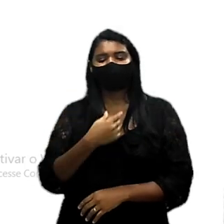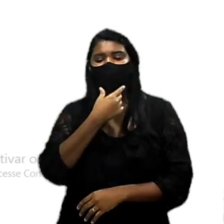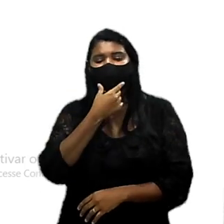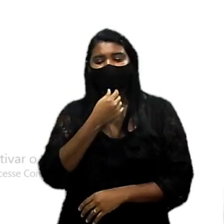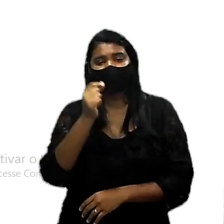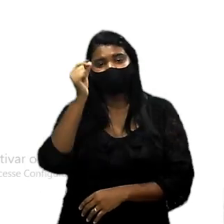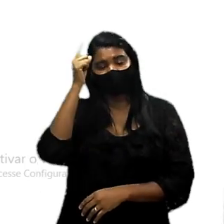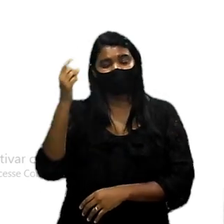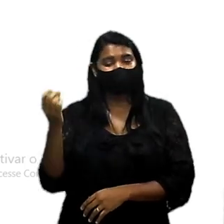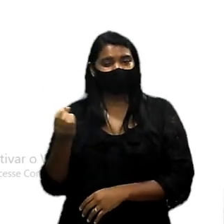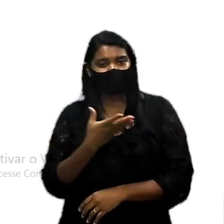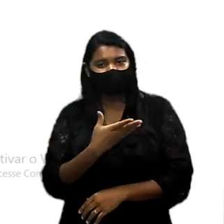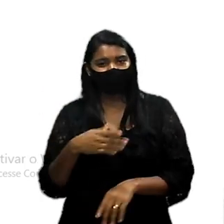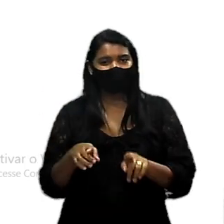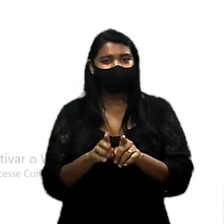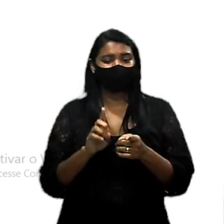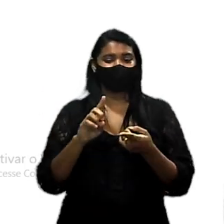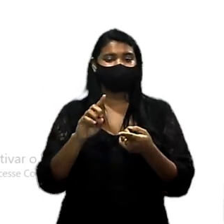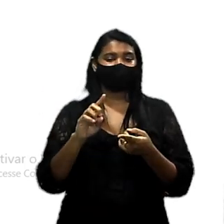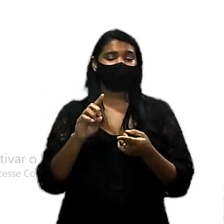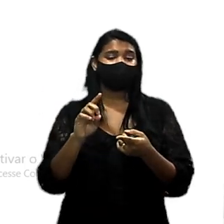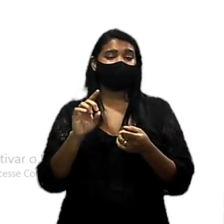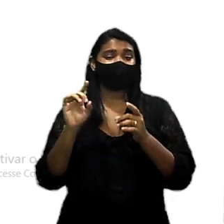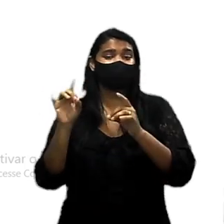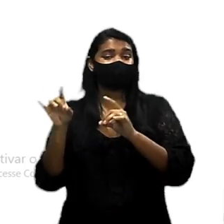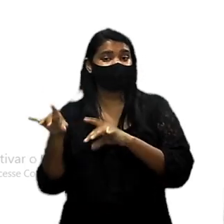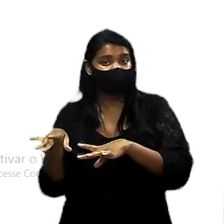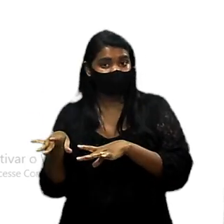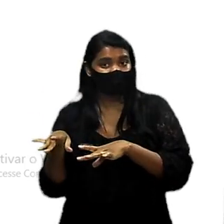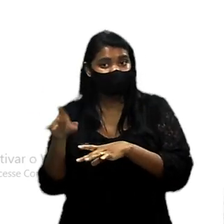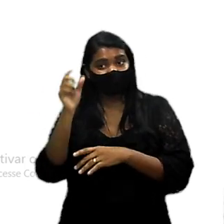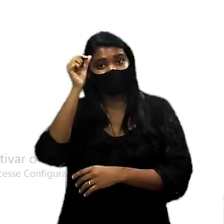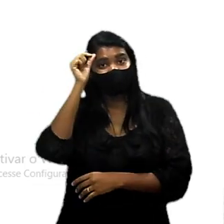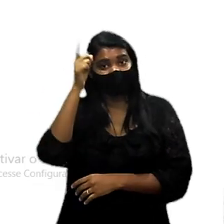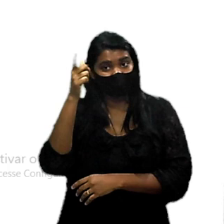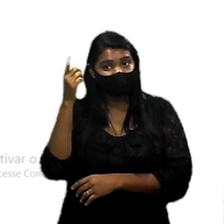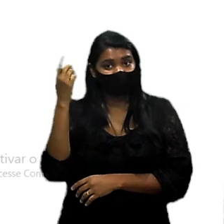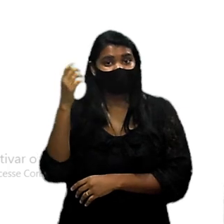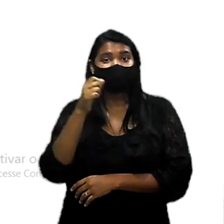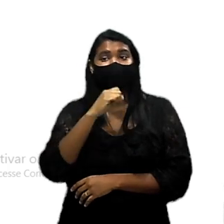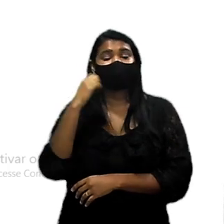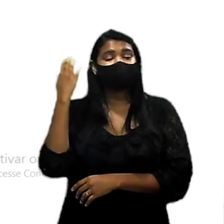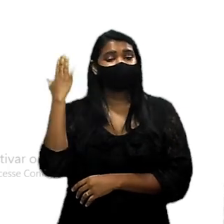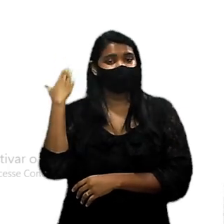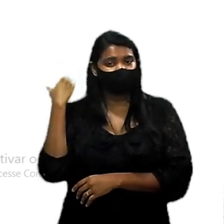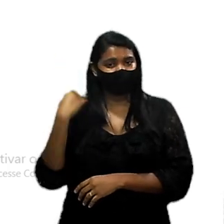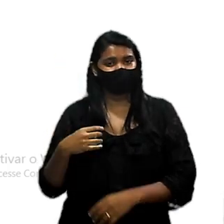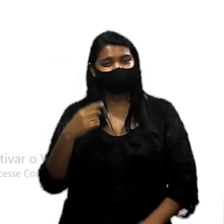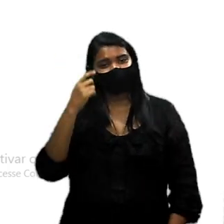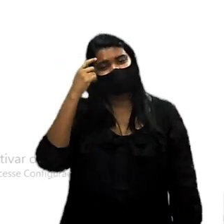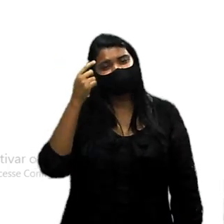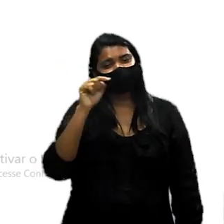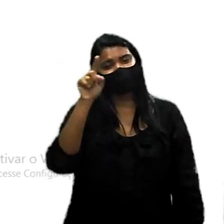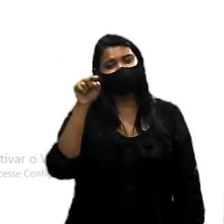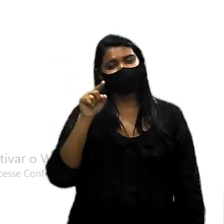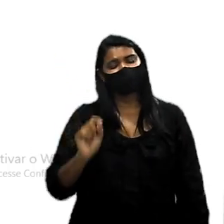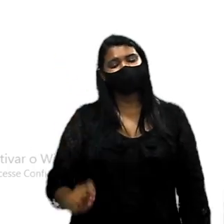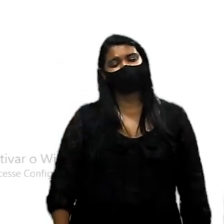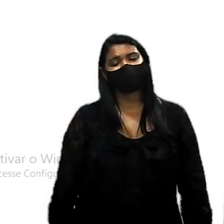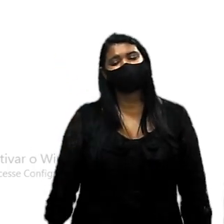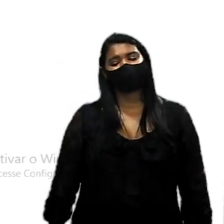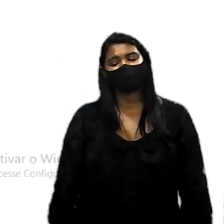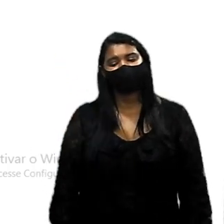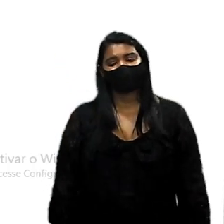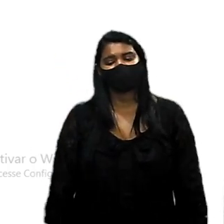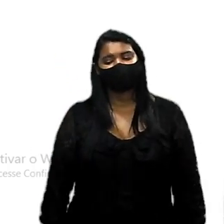nova ideia, é fazê-lo desistir de uma ideia antiga, né? É um pensamento aí de Goethe, em